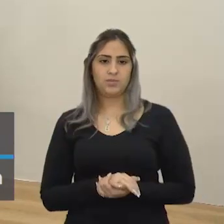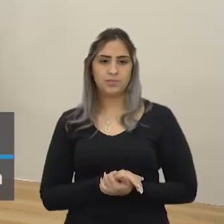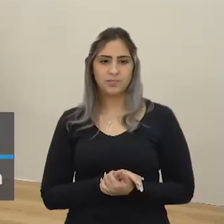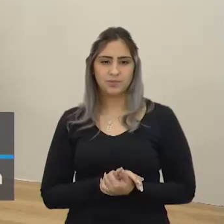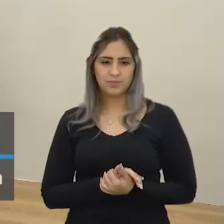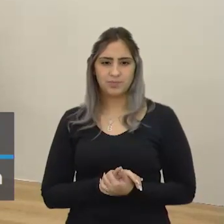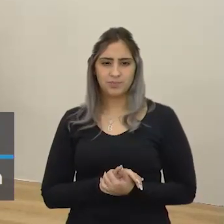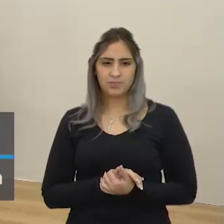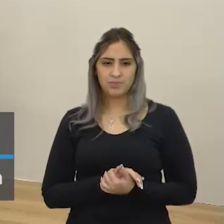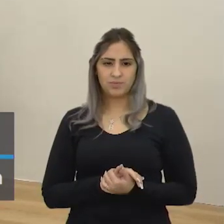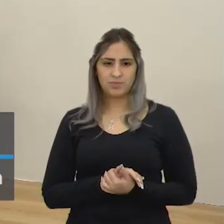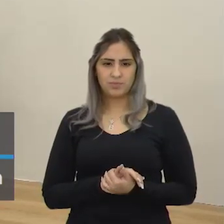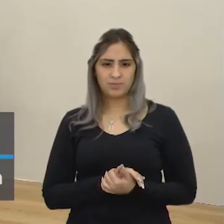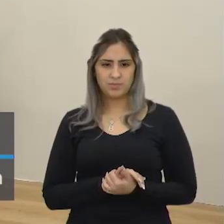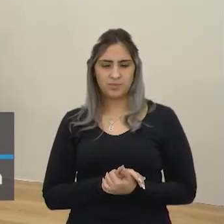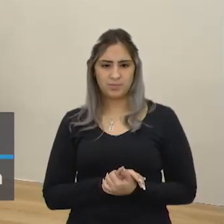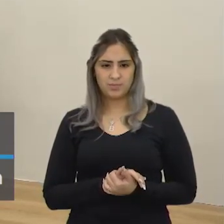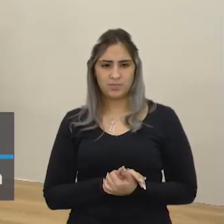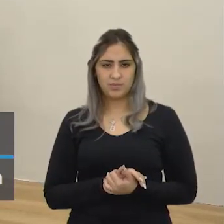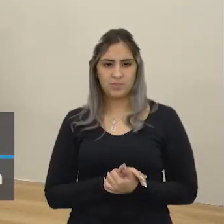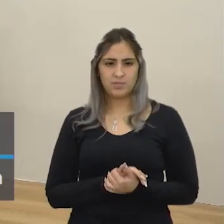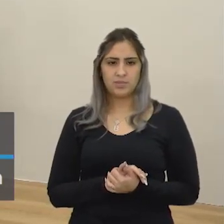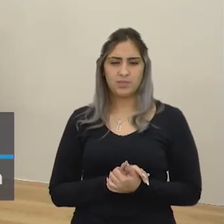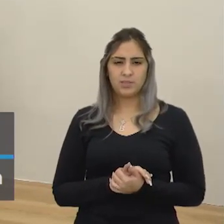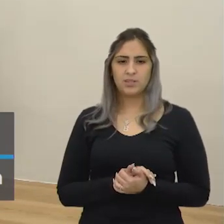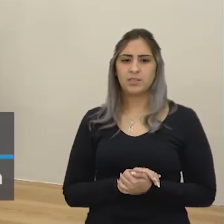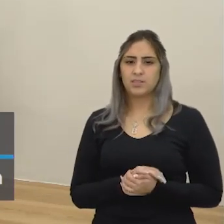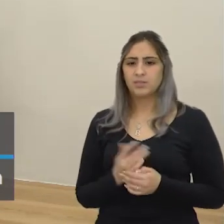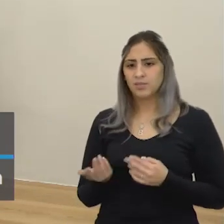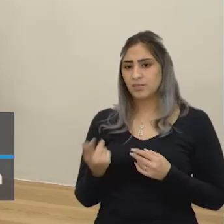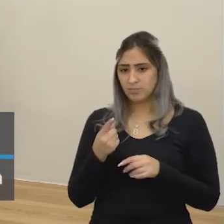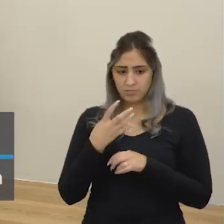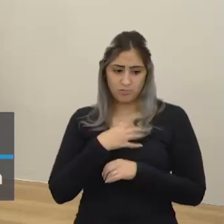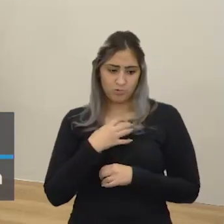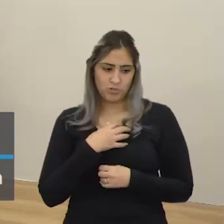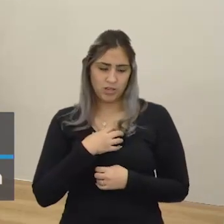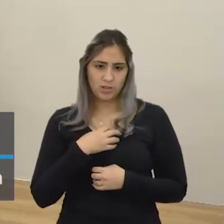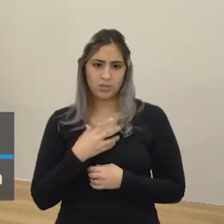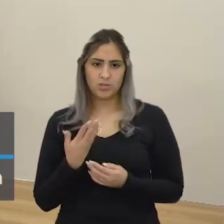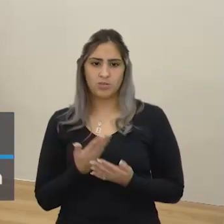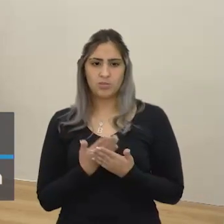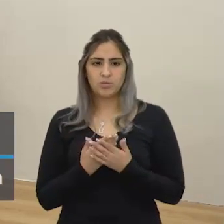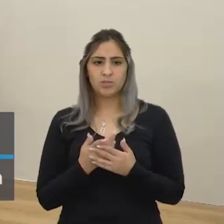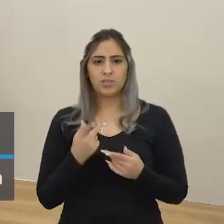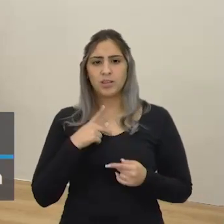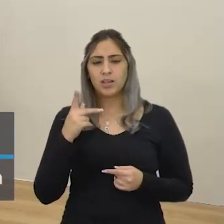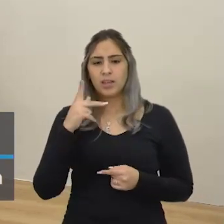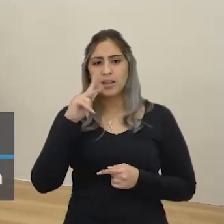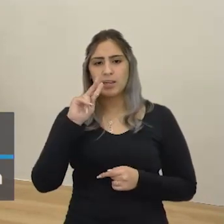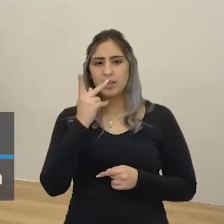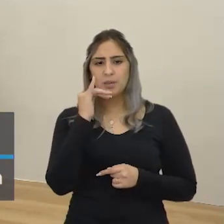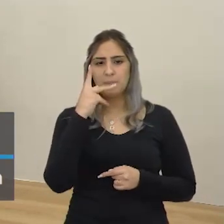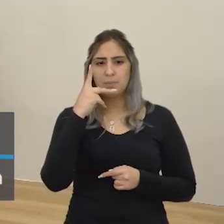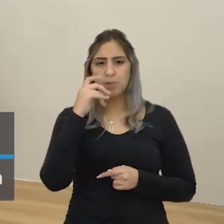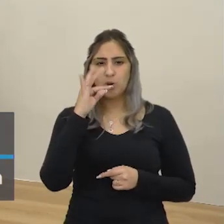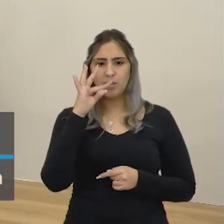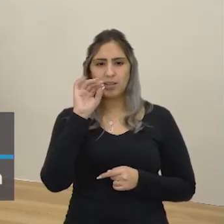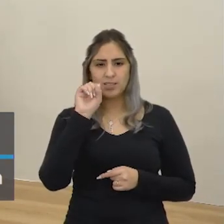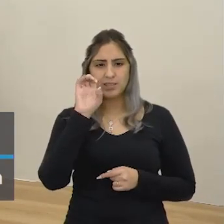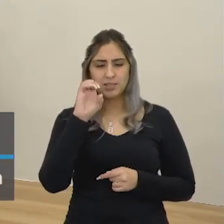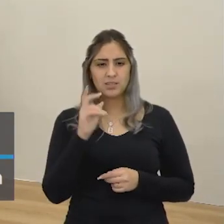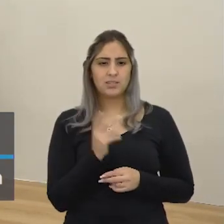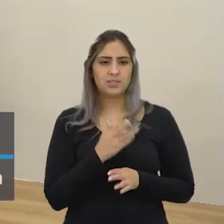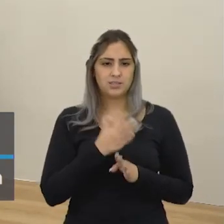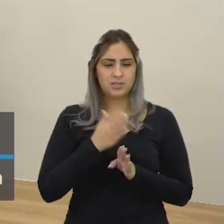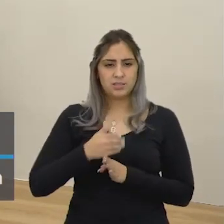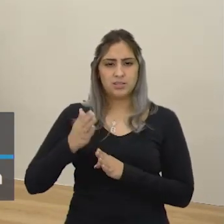exatamente. E aí, uma filosofia, lembra que você está falando da filosofia grega, né? Uhum. E agora você vê que as hipóteses vão ali se agrupando e vão